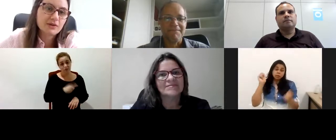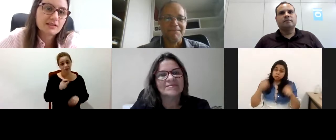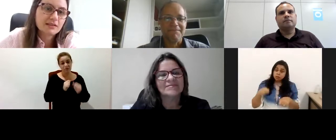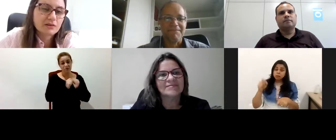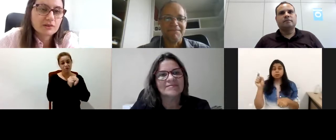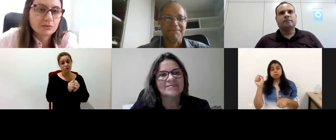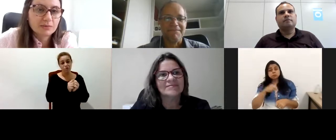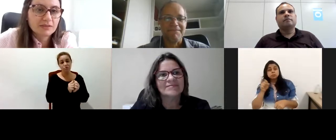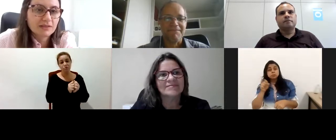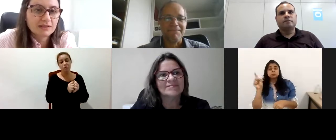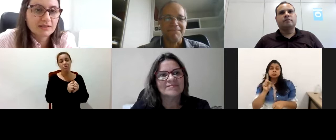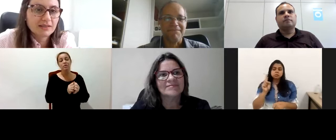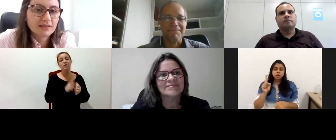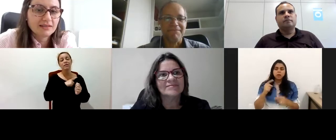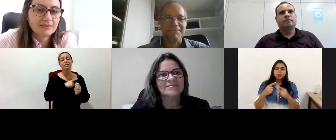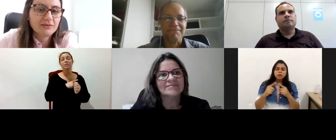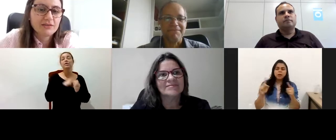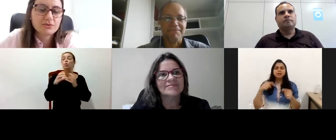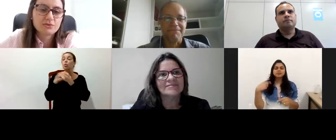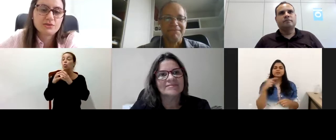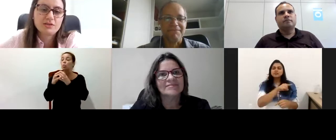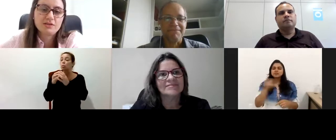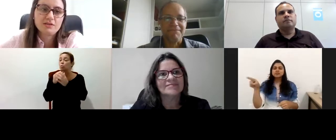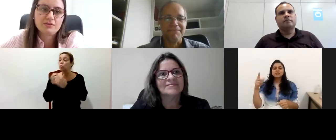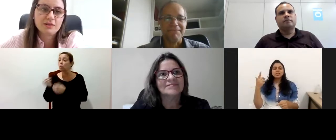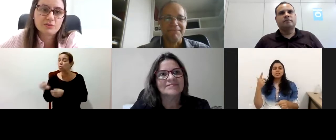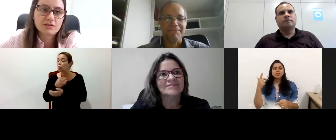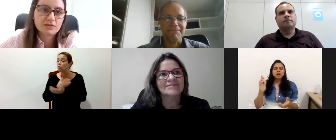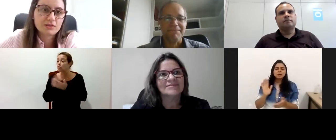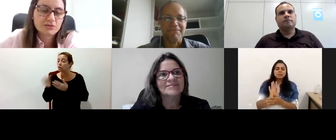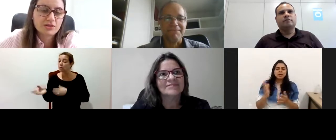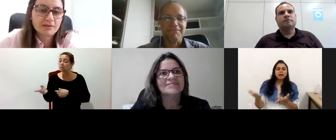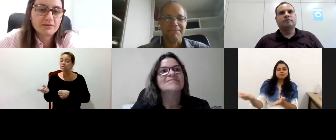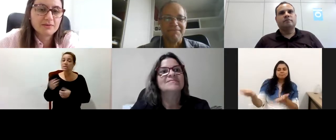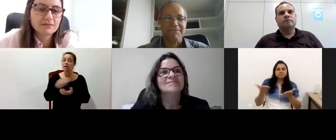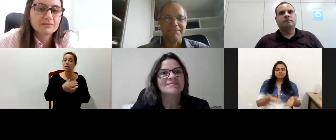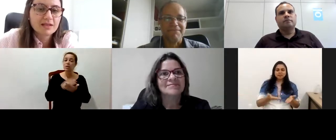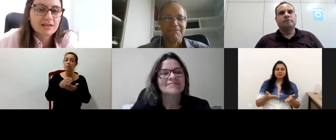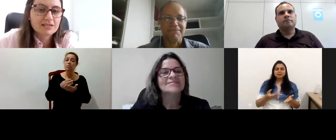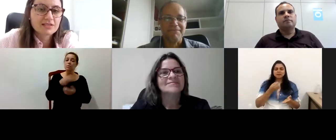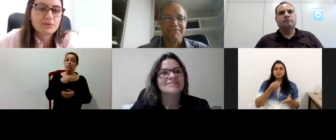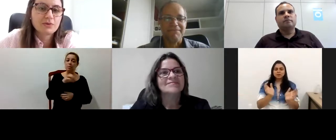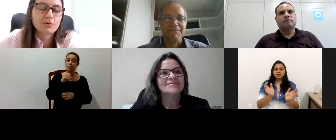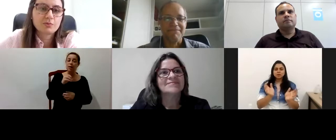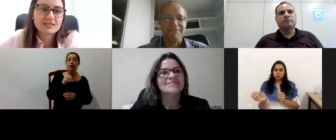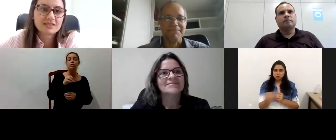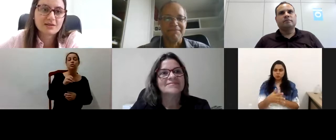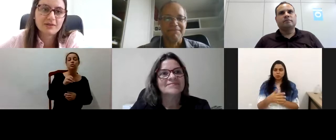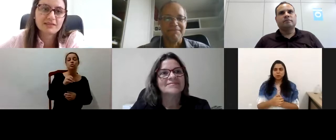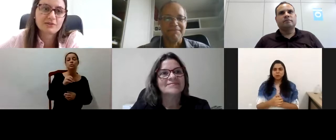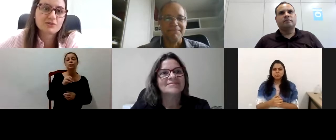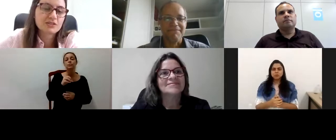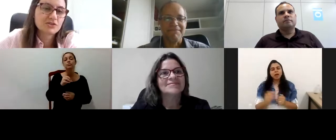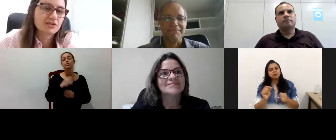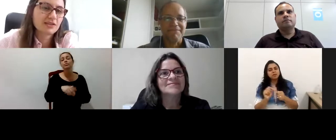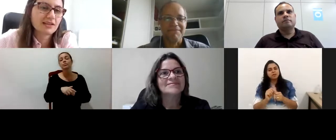fazerem a colheita da nova turma que vai entrar no início de... final de março, início de abril, né? Vocês fazem um encontro presencial